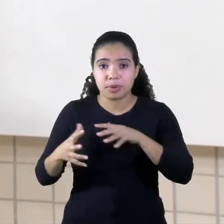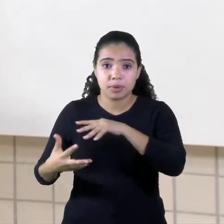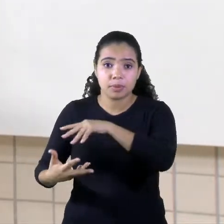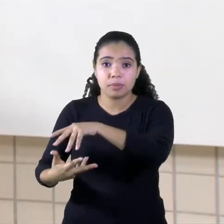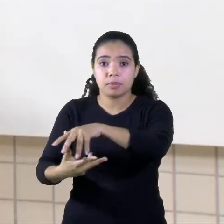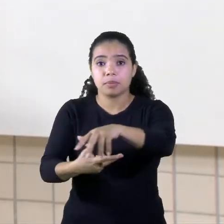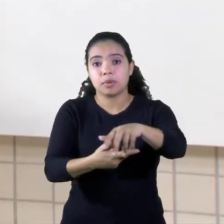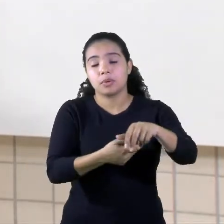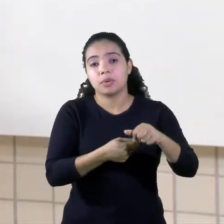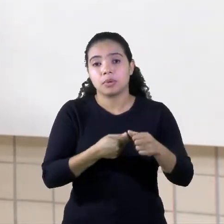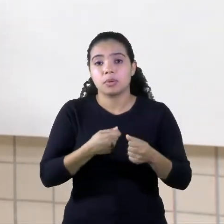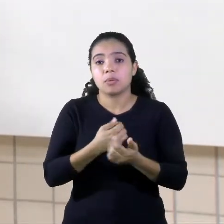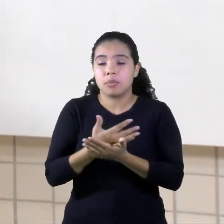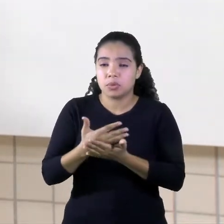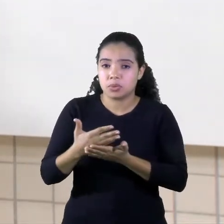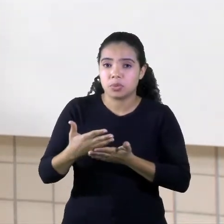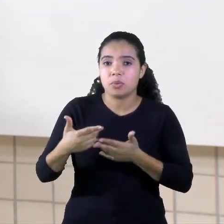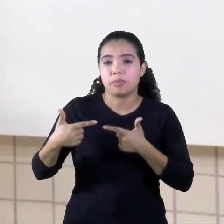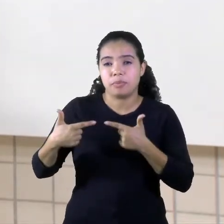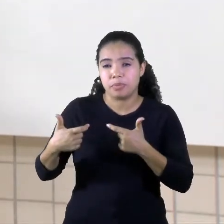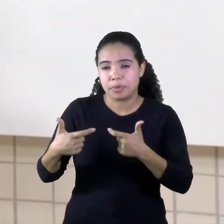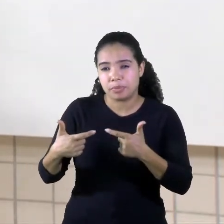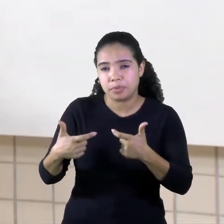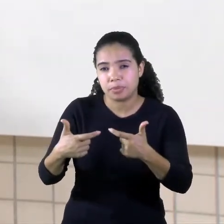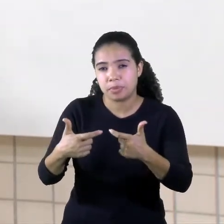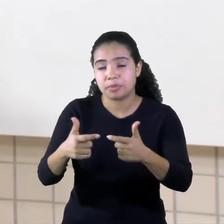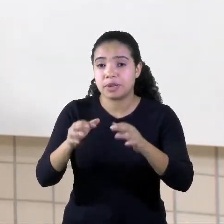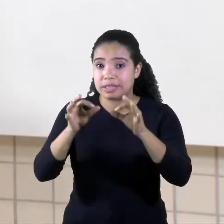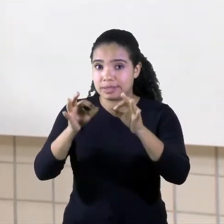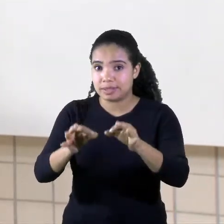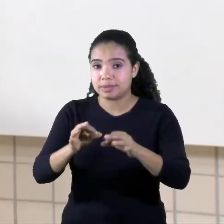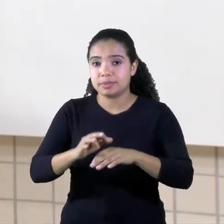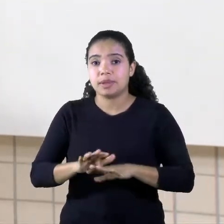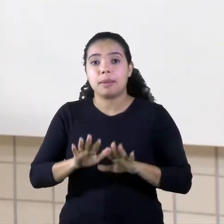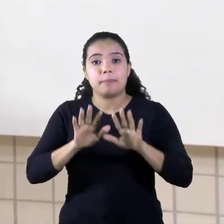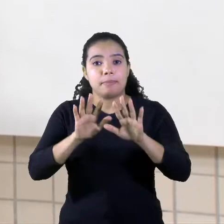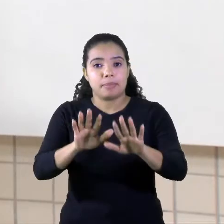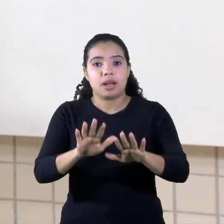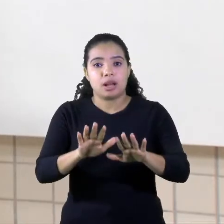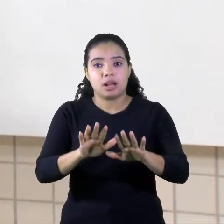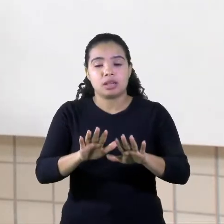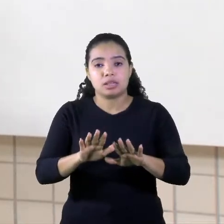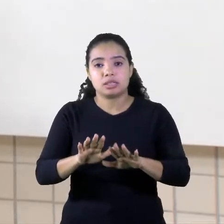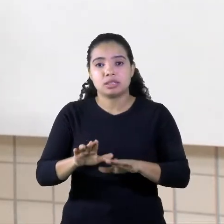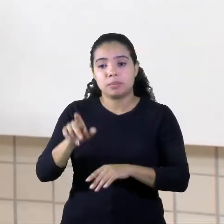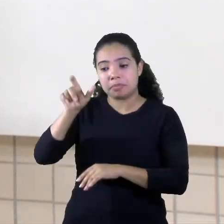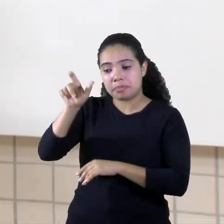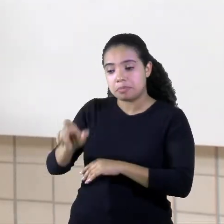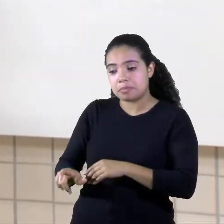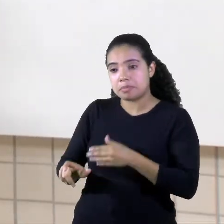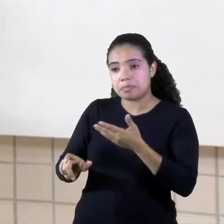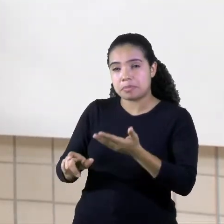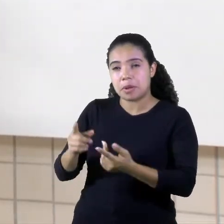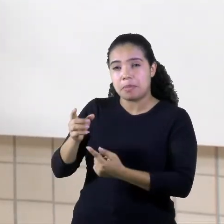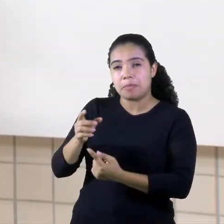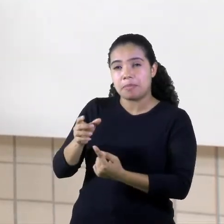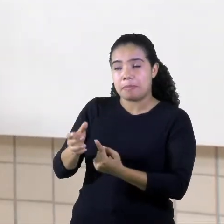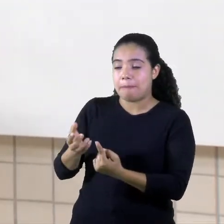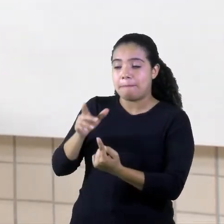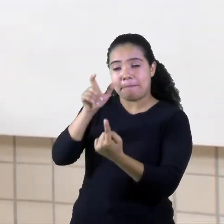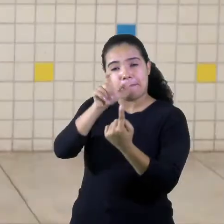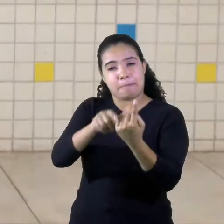mundo entraram em conflito, certo? Mas o nosso protagonista de hoje, mais uma